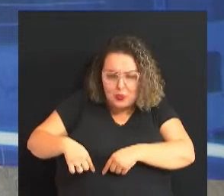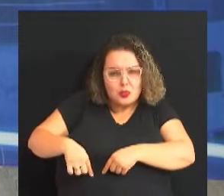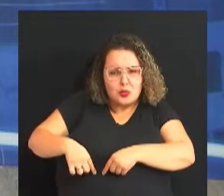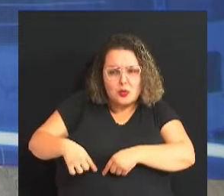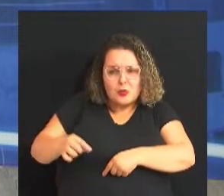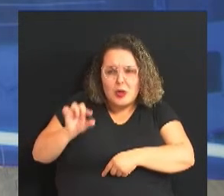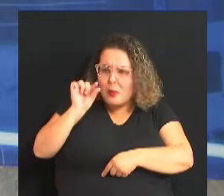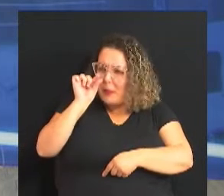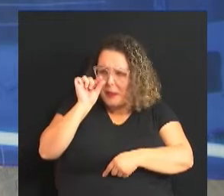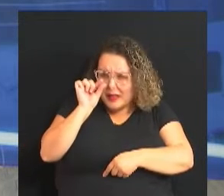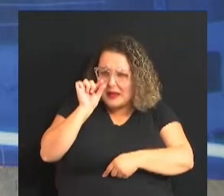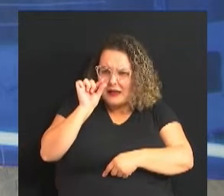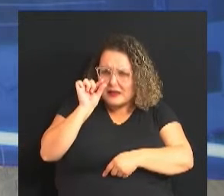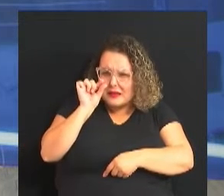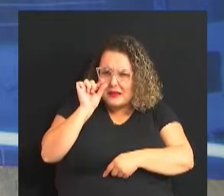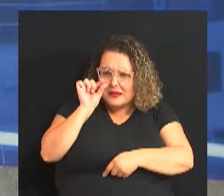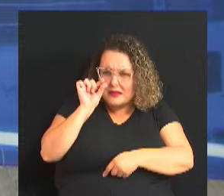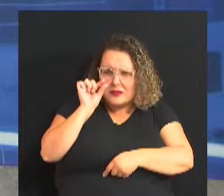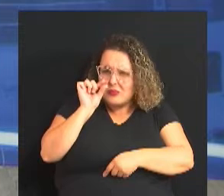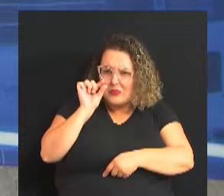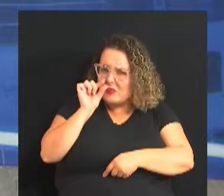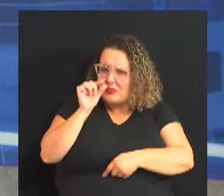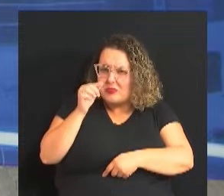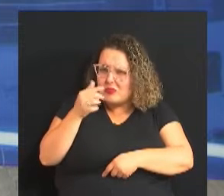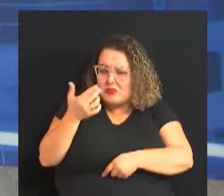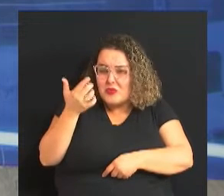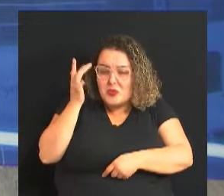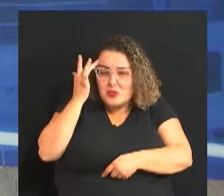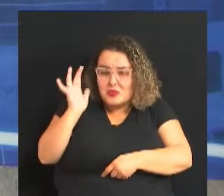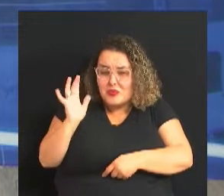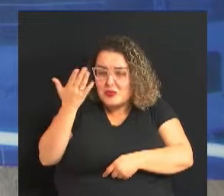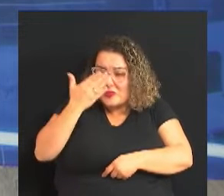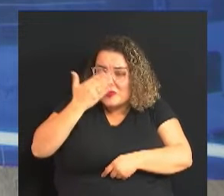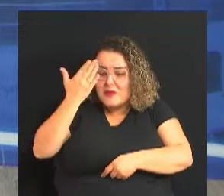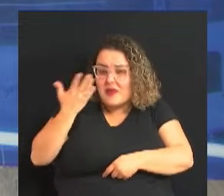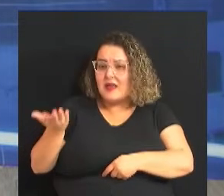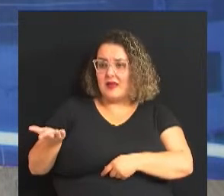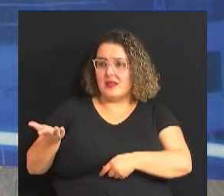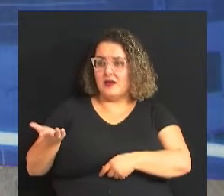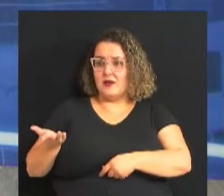bem pequenininho, não dá nem, é imperceptível, né?